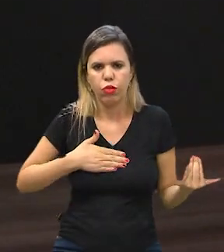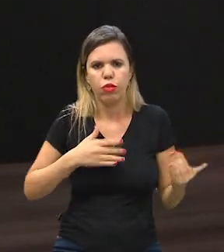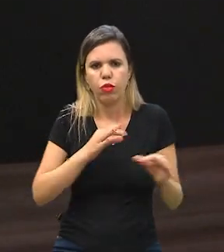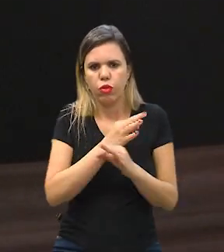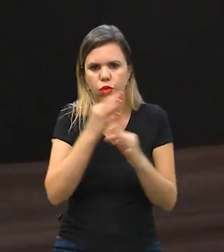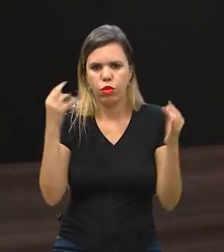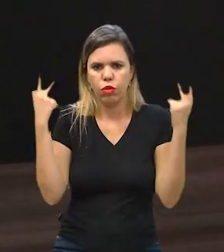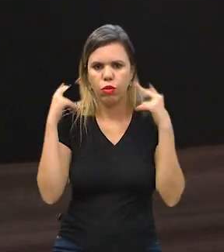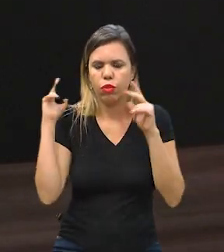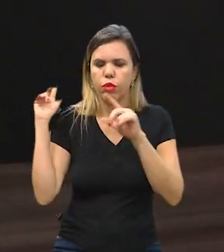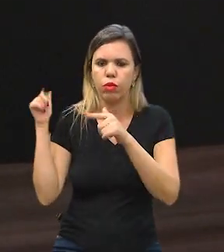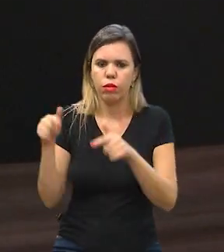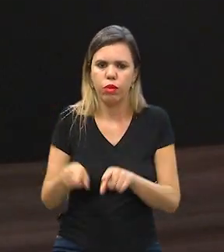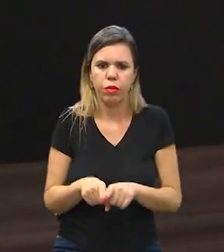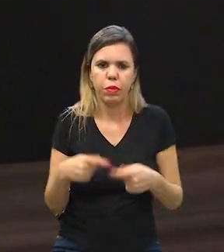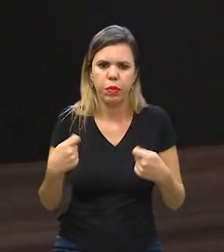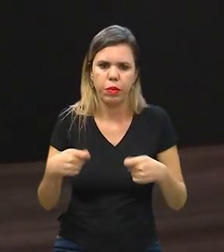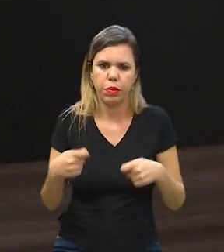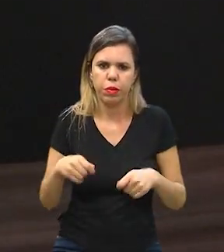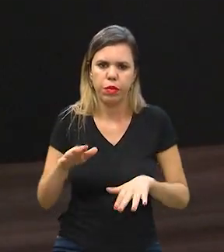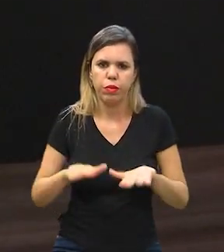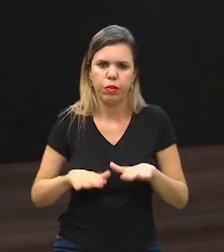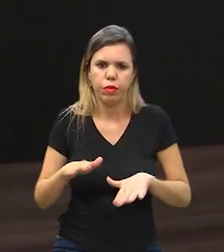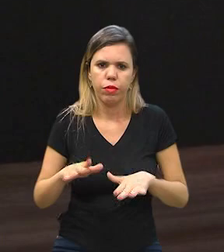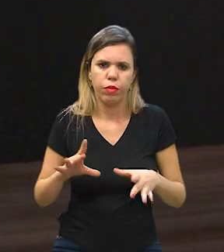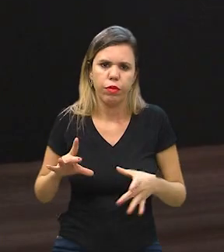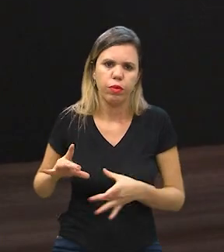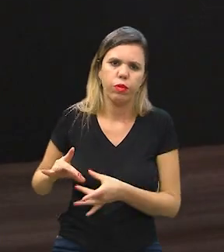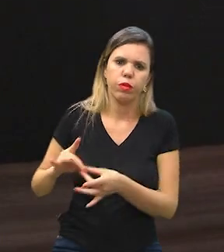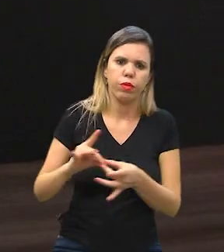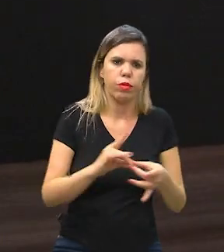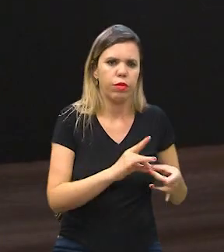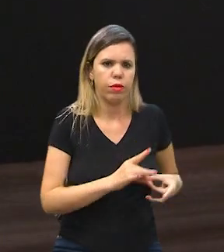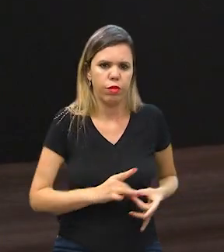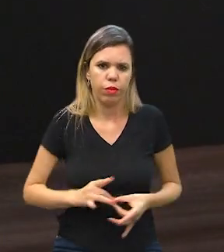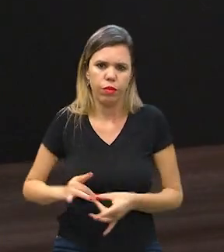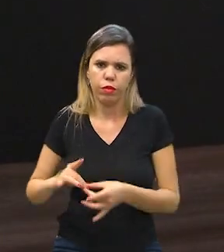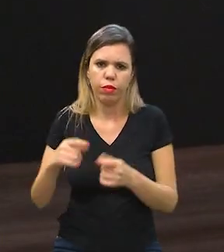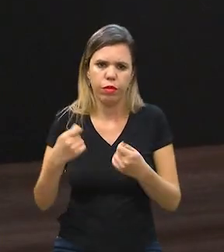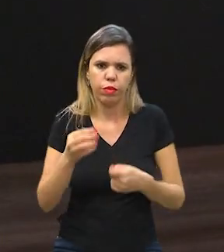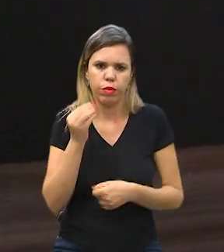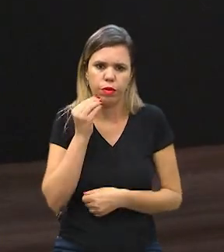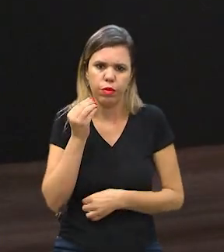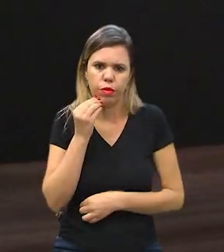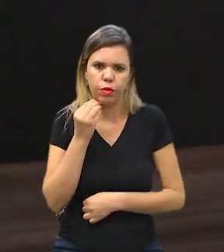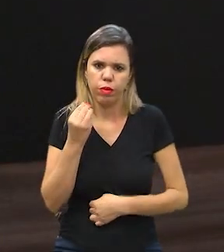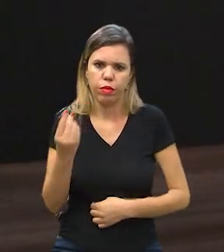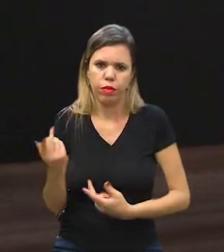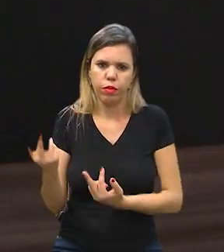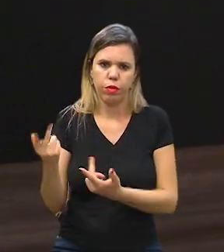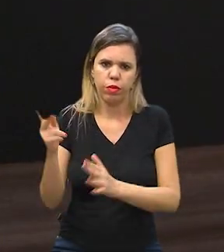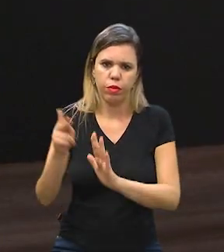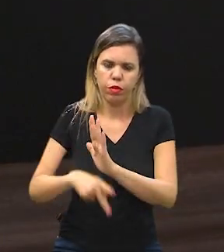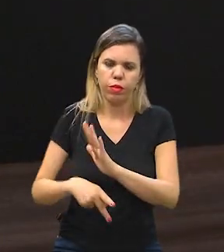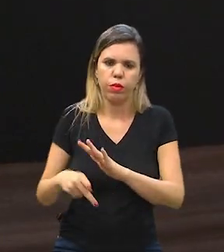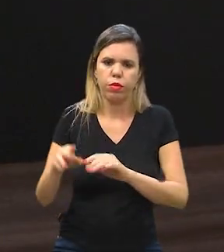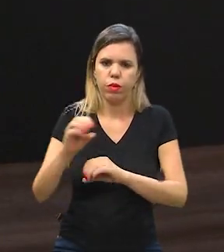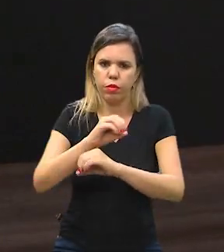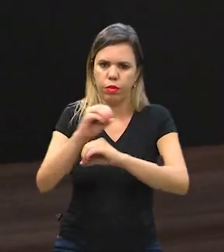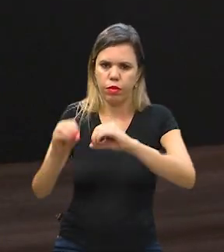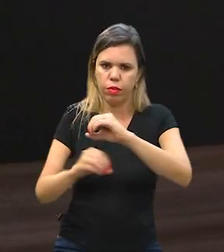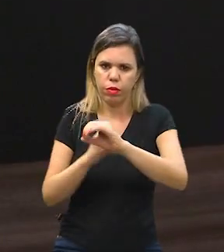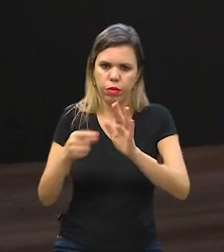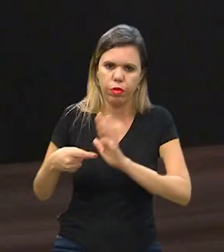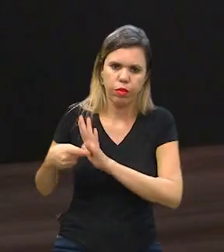sadia, numa juventude que precisa muitas vezes se unir e muitas vezes precisa de oportunidades como essa do projeto da